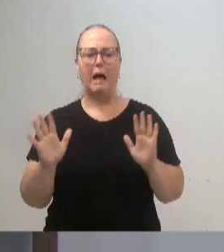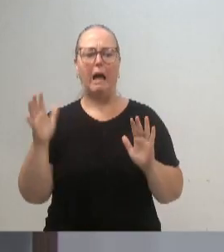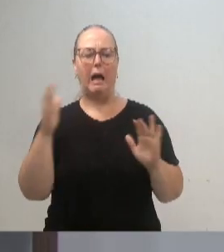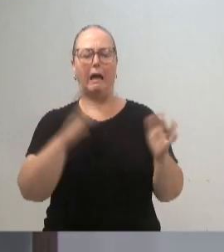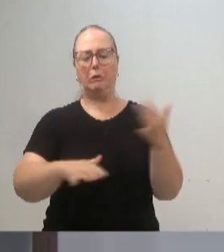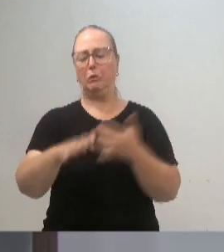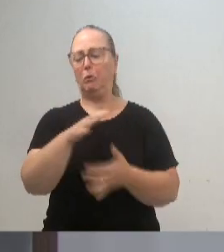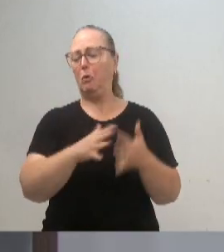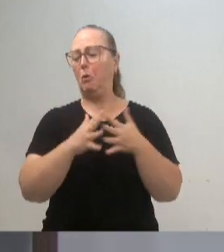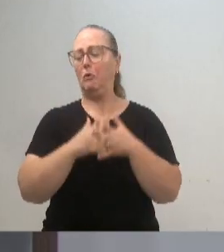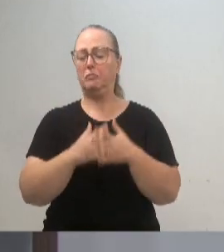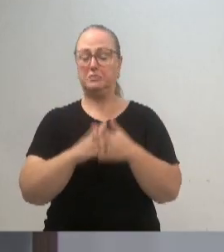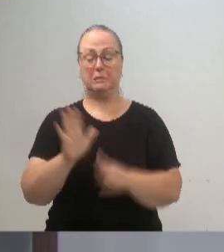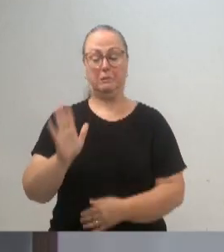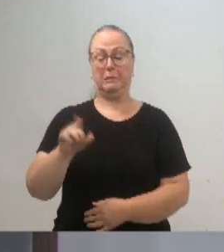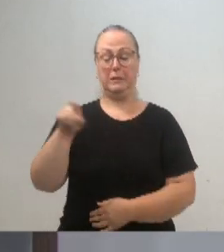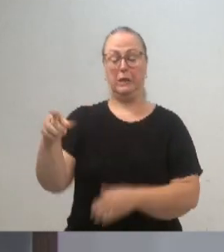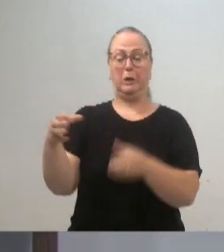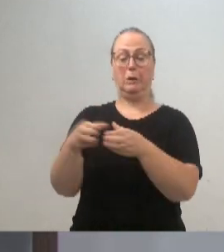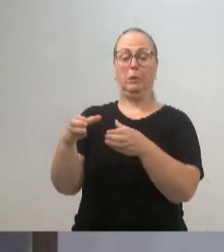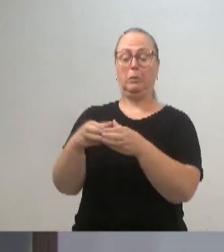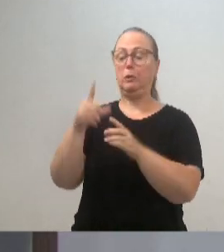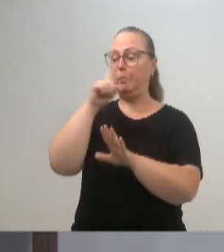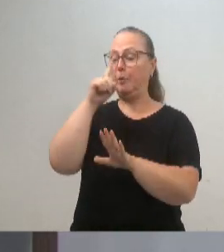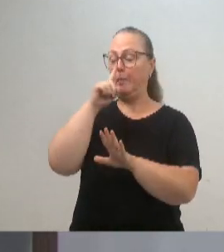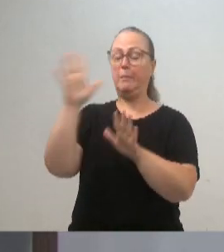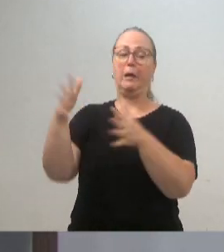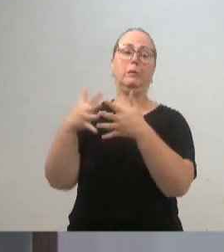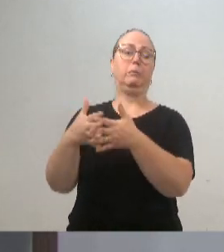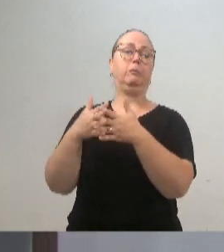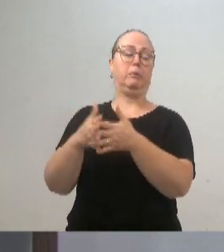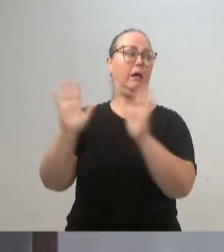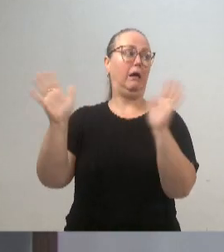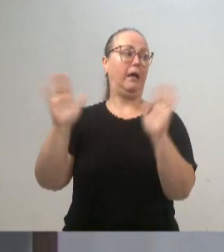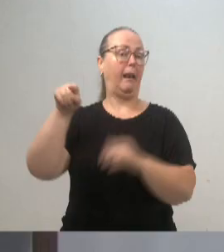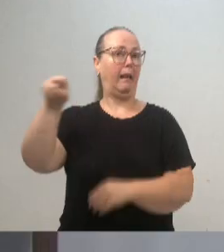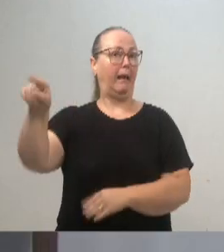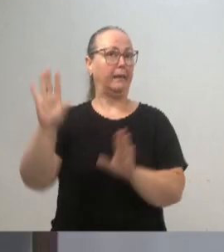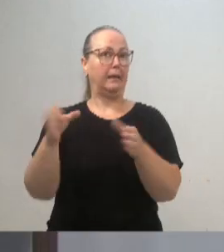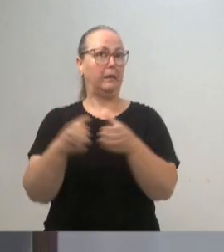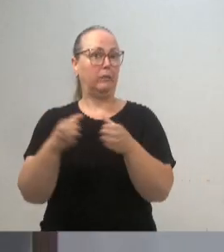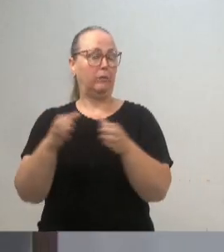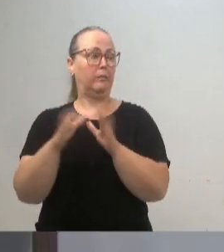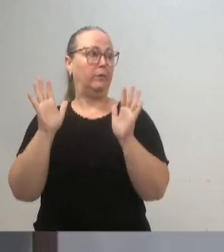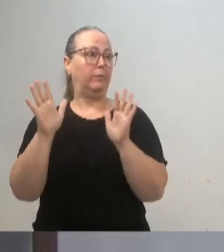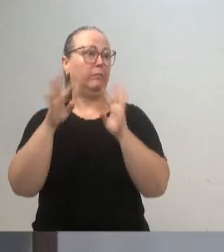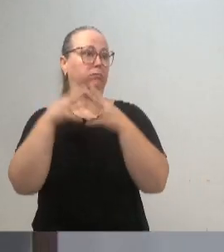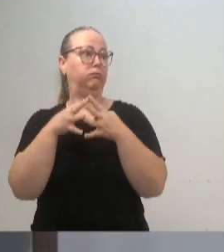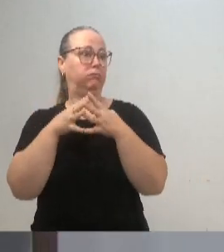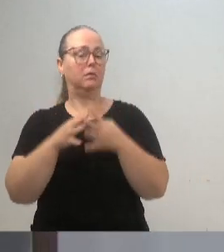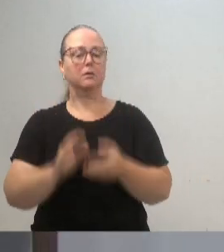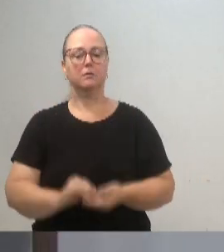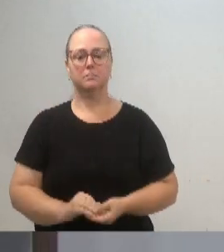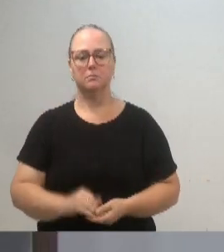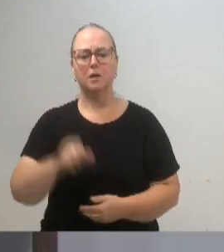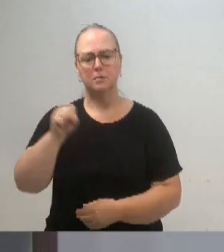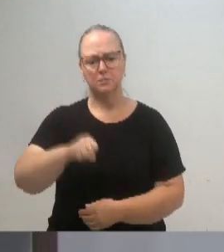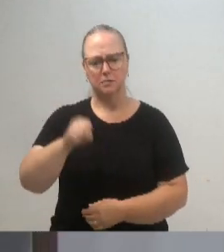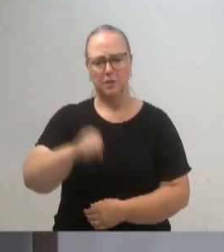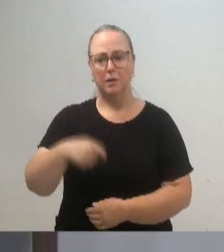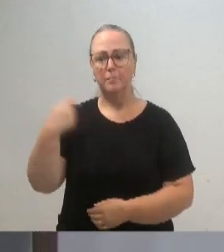conhecidas. Porque aquele grupo de mãe é meio barraquenta. Lá vem aquele grupo de mães. Sim, nós vamos vir, sempre que